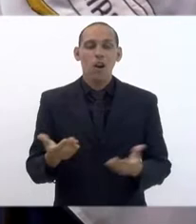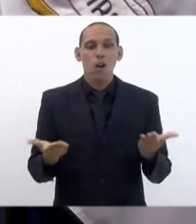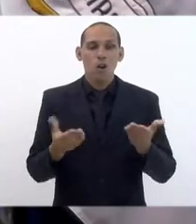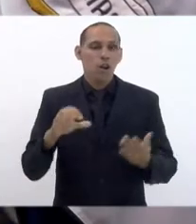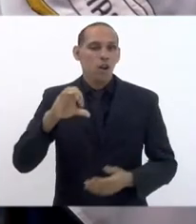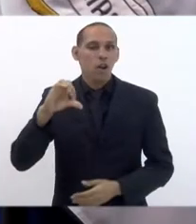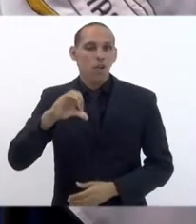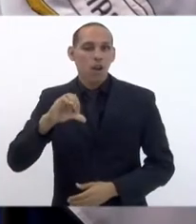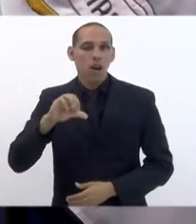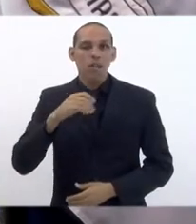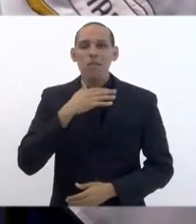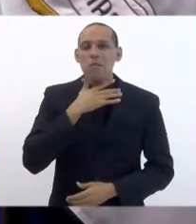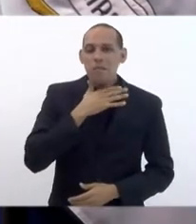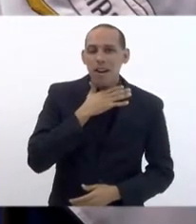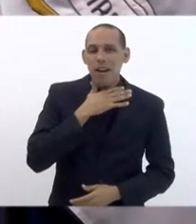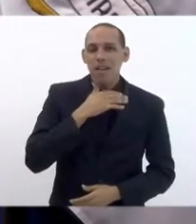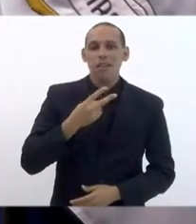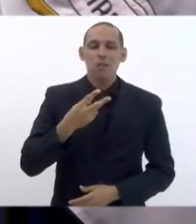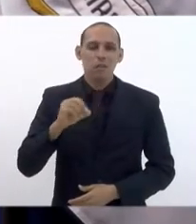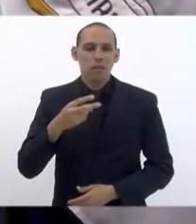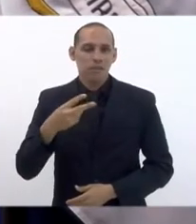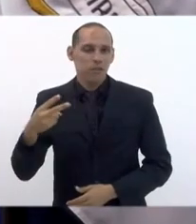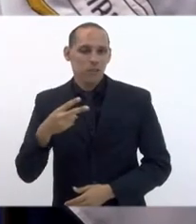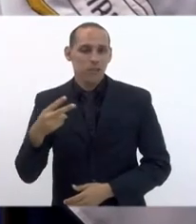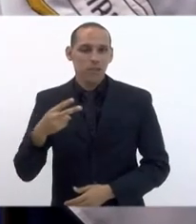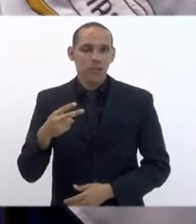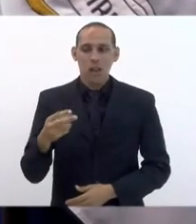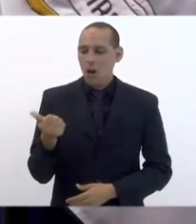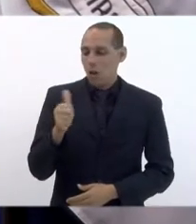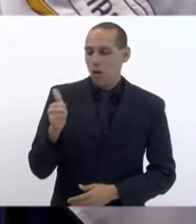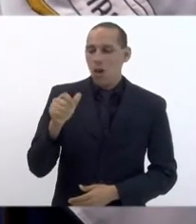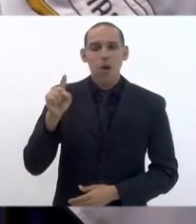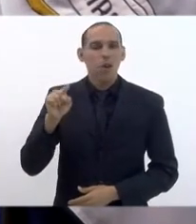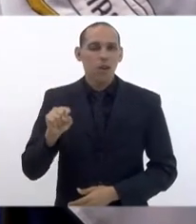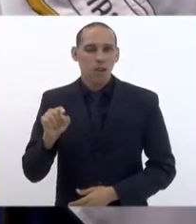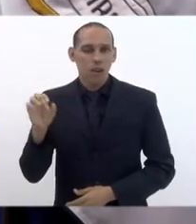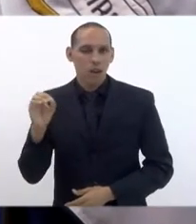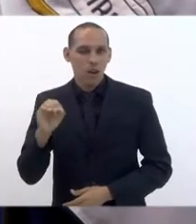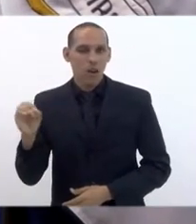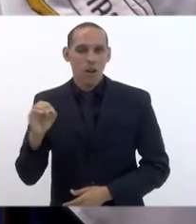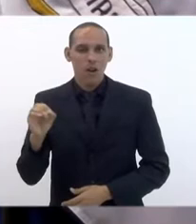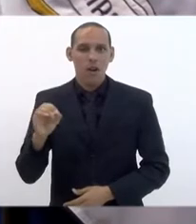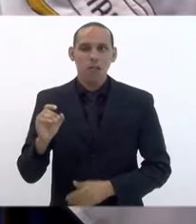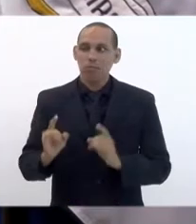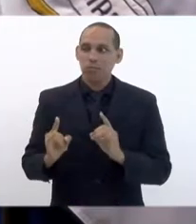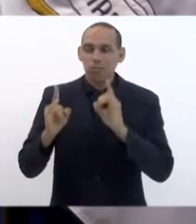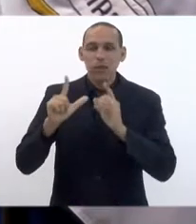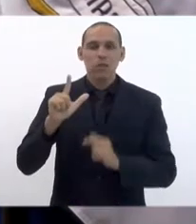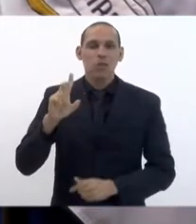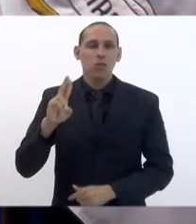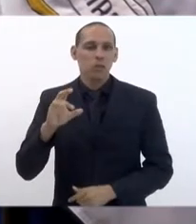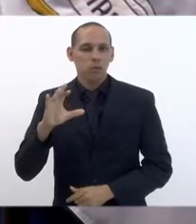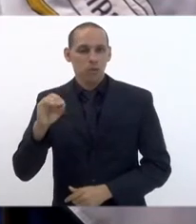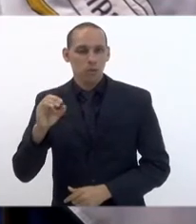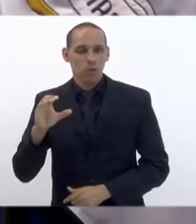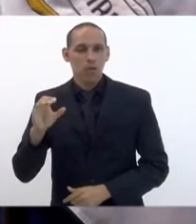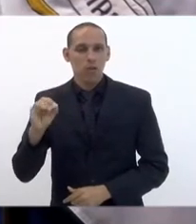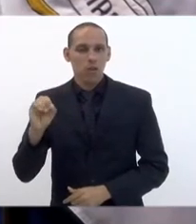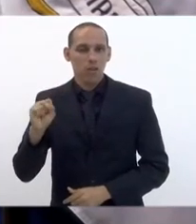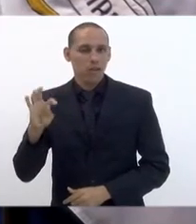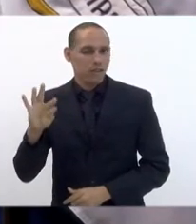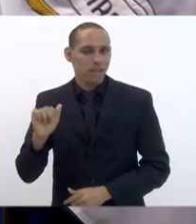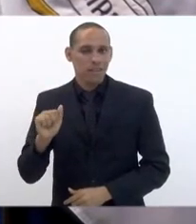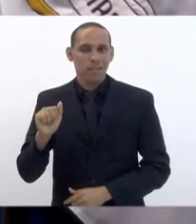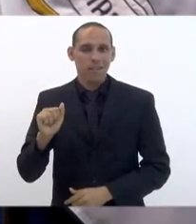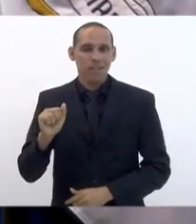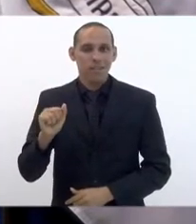2022, às 11 horas, na sala 1809 das comissões, edifício Lúcio Costa, com a seguinte ordem do dia. Em